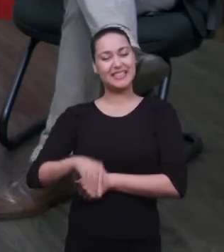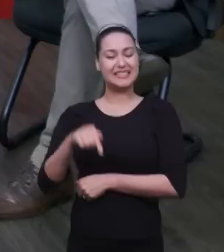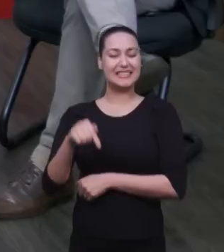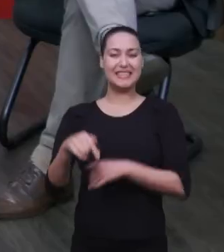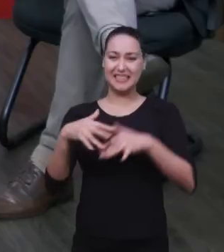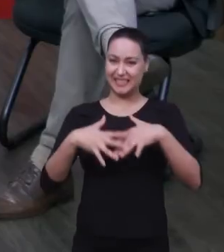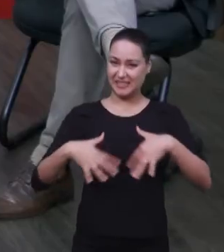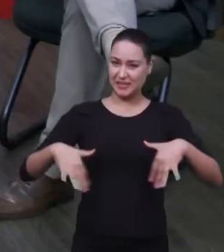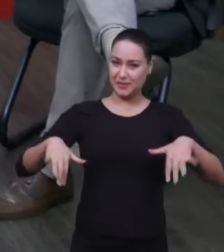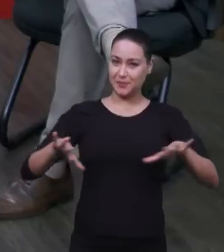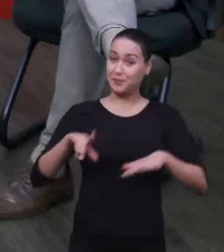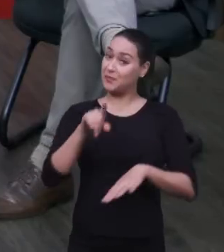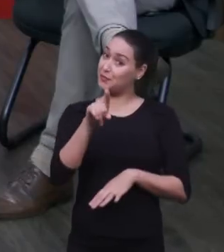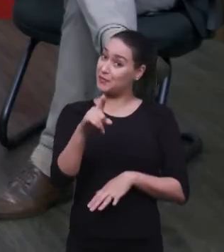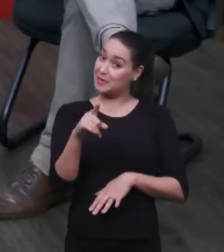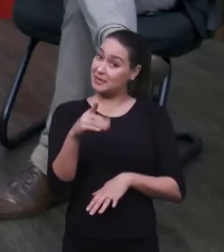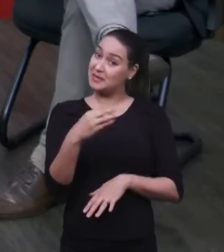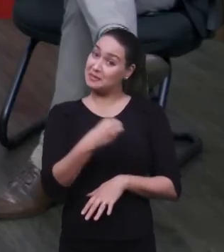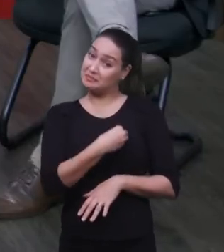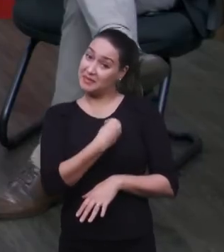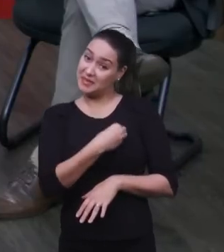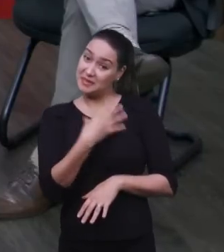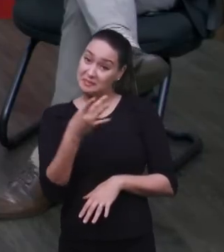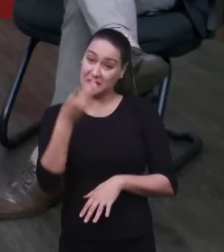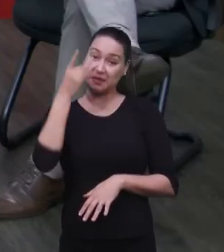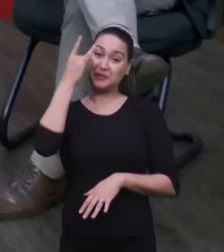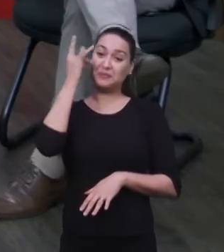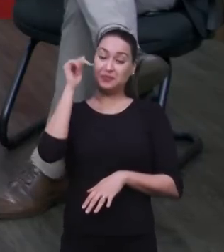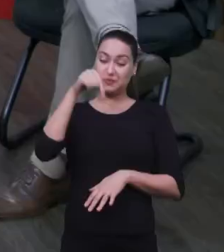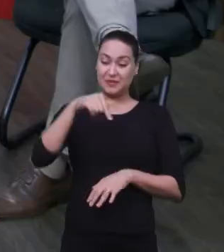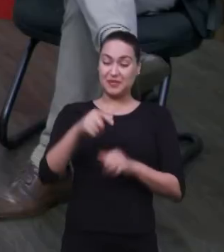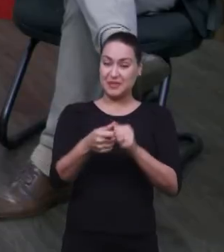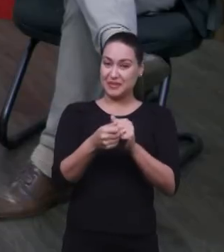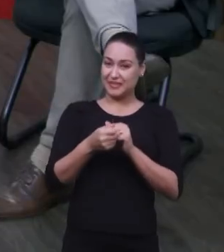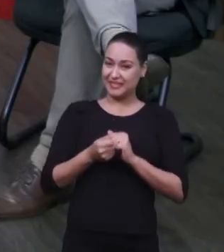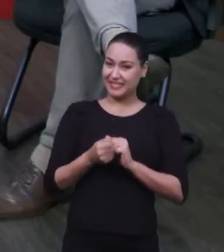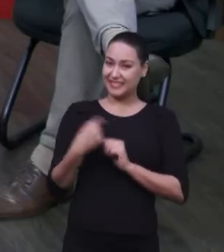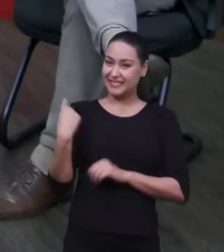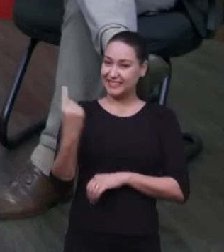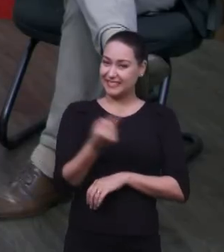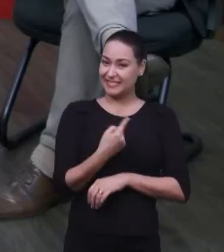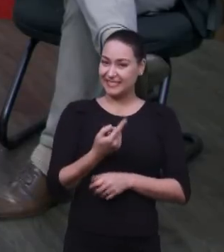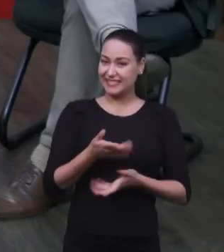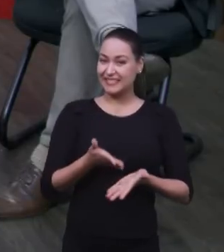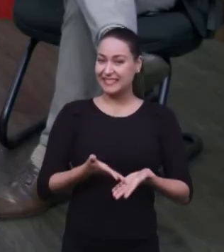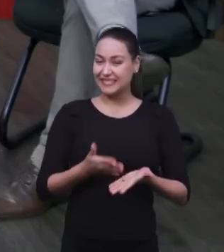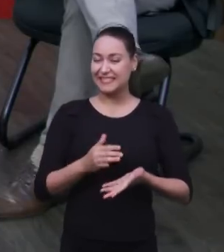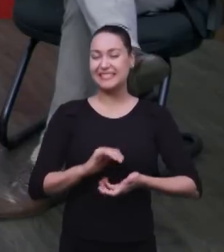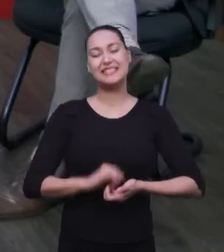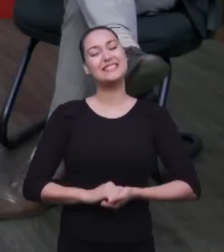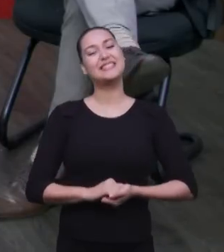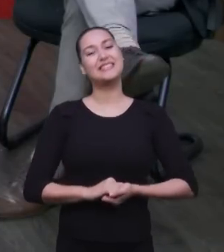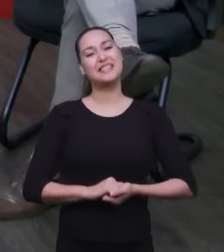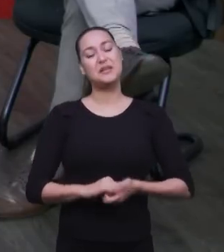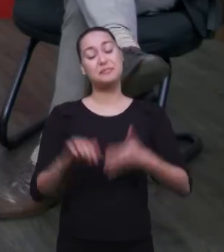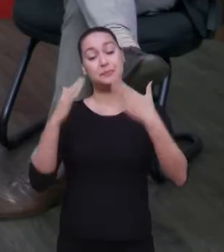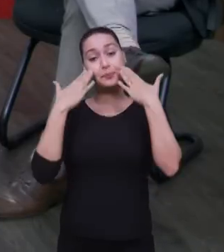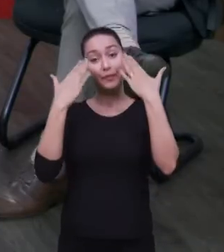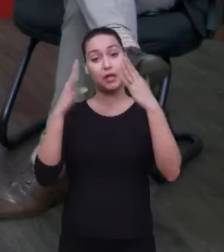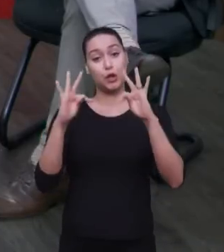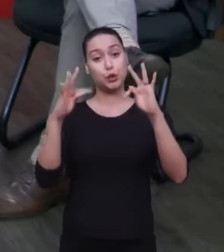estúdio. Quem sabe você não tem a oportunidade, você jovem também, de vir participar aqui no estúdio. Mas, uma vez